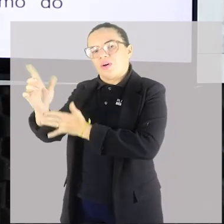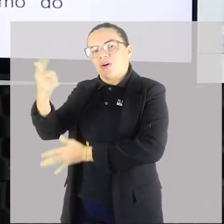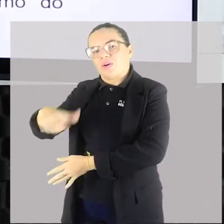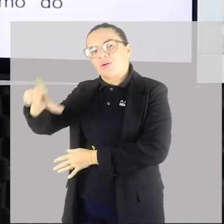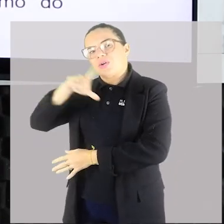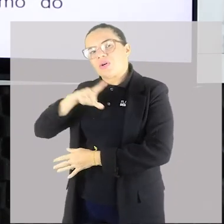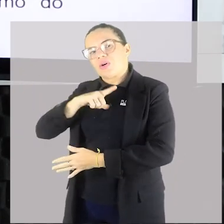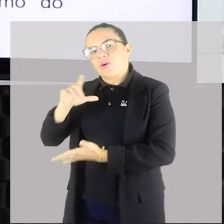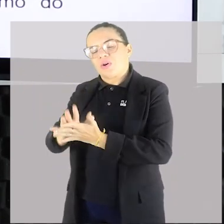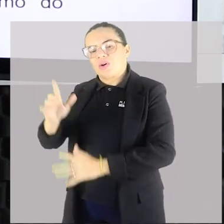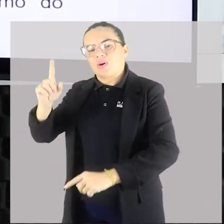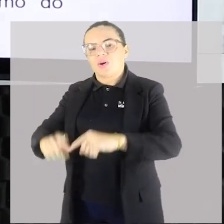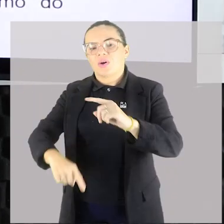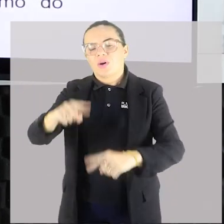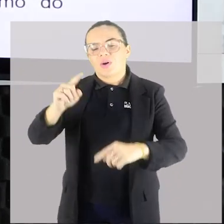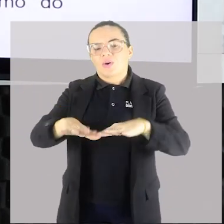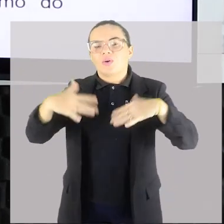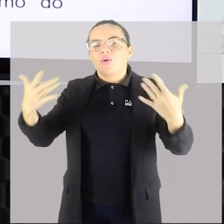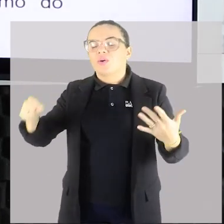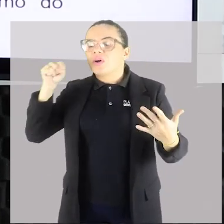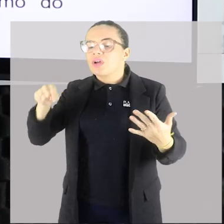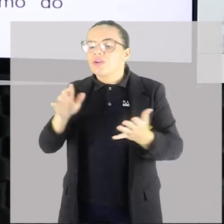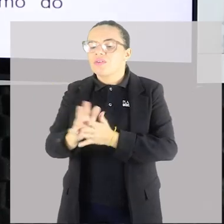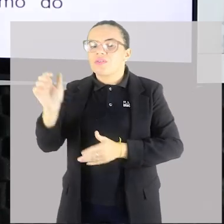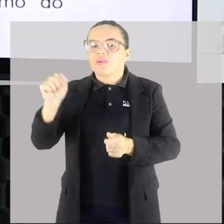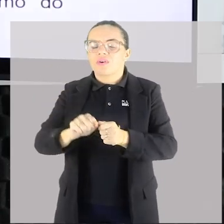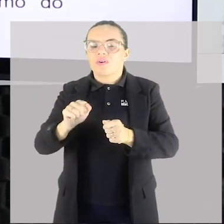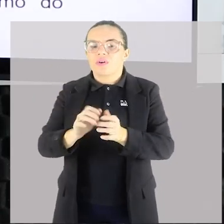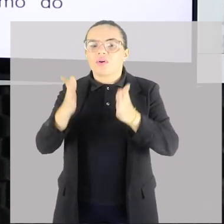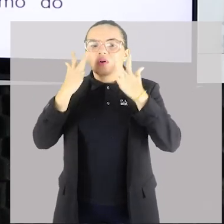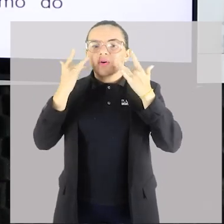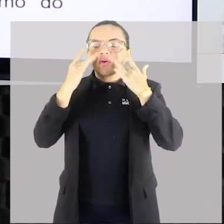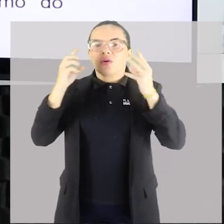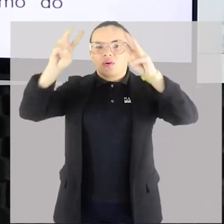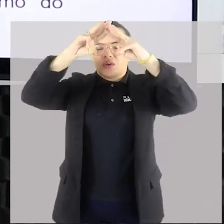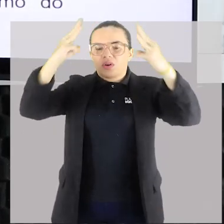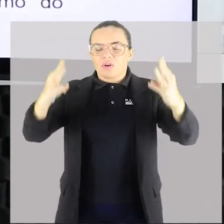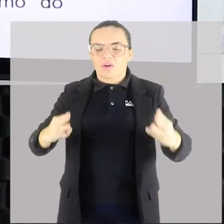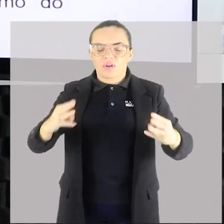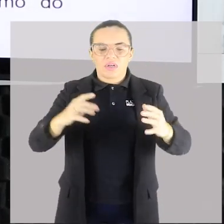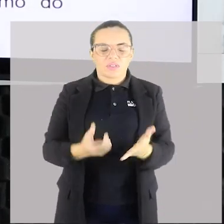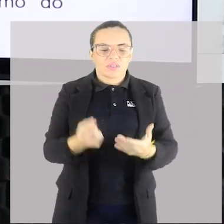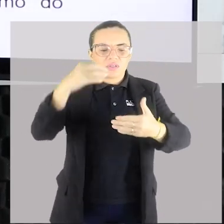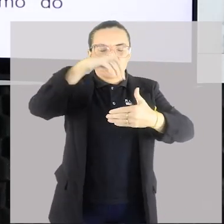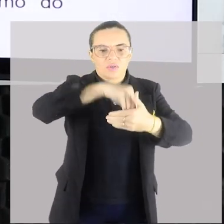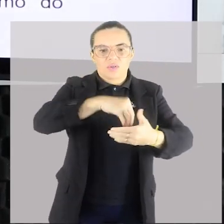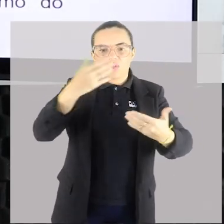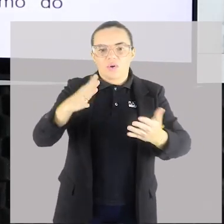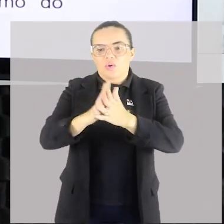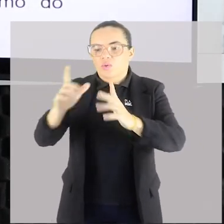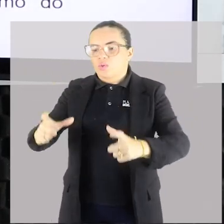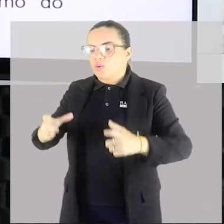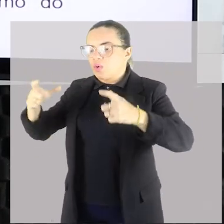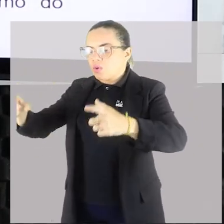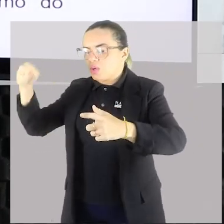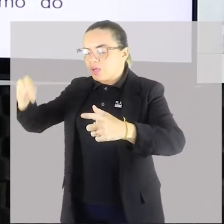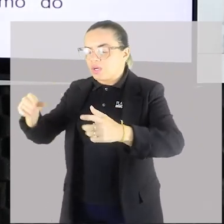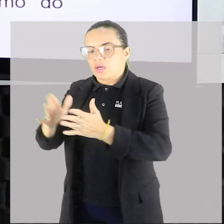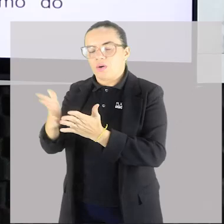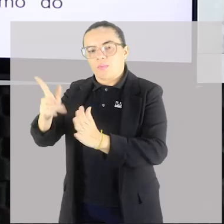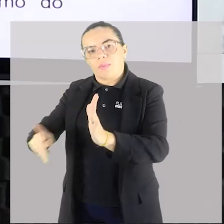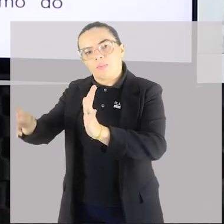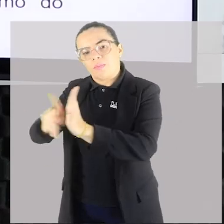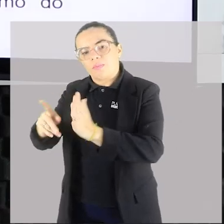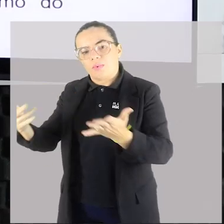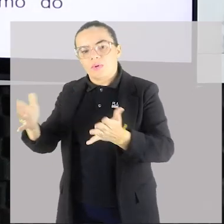esses objetos, o que torna ele arte? O fato de ele estar num museu ou o fato de ele estar no local em si? Na verdade, o que torna